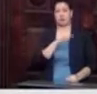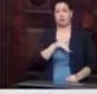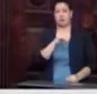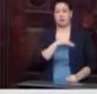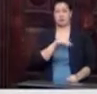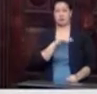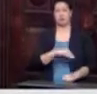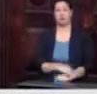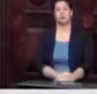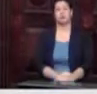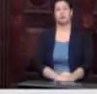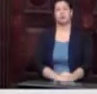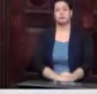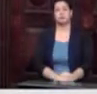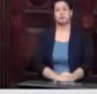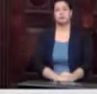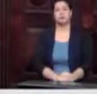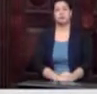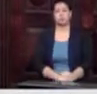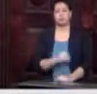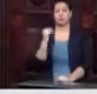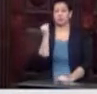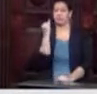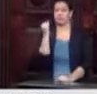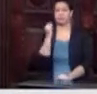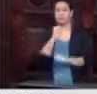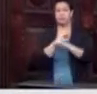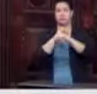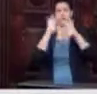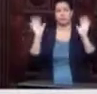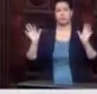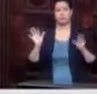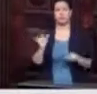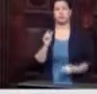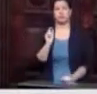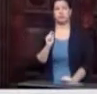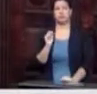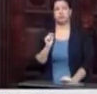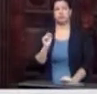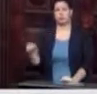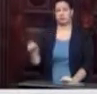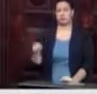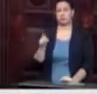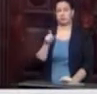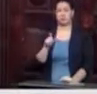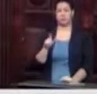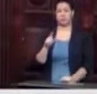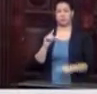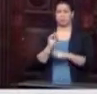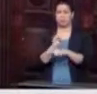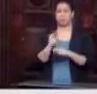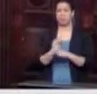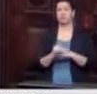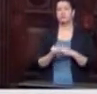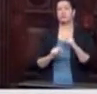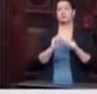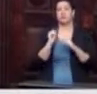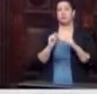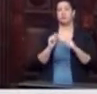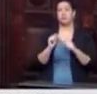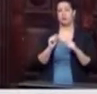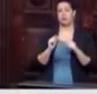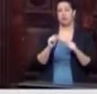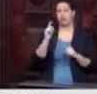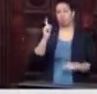reforma da Previdência. E é importante deixar claro que ela se sustenta em cima de uma mentira chamada déficit